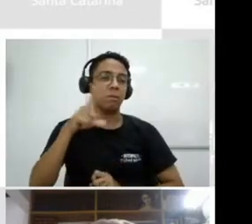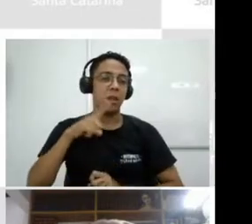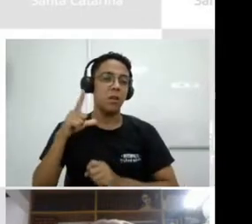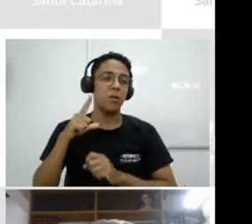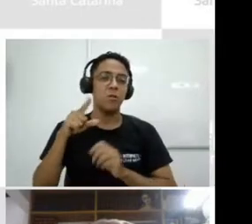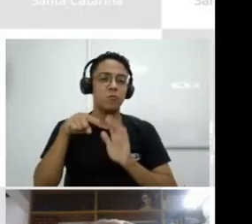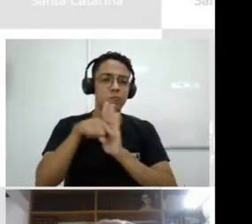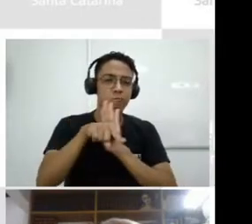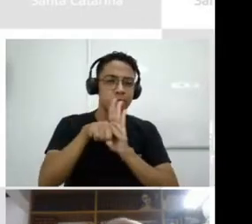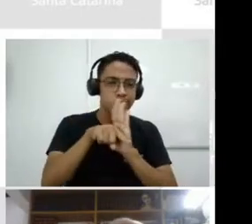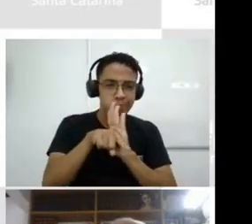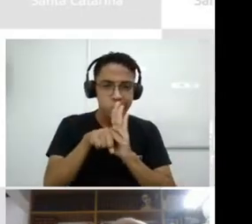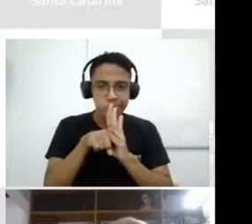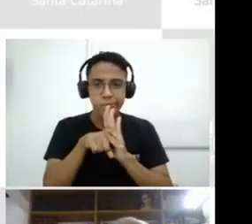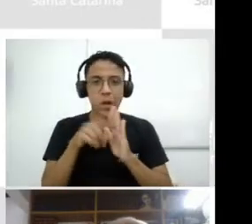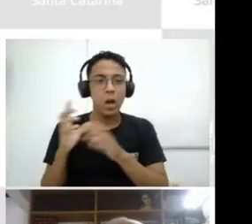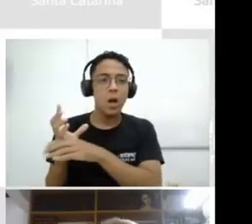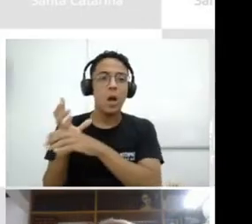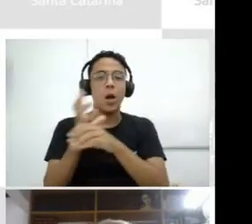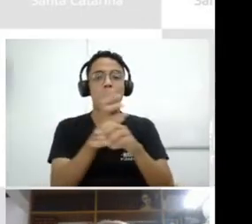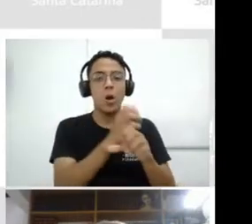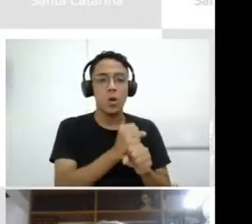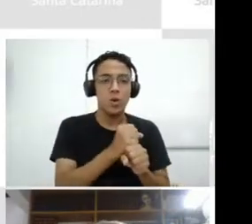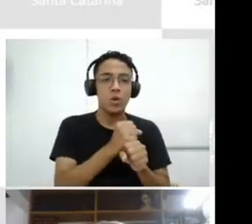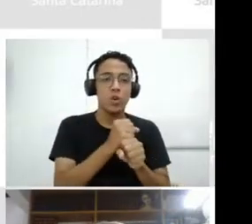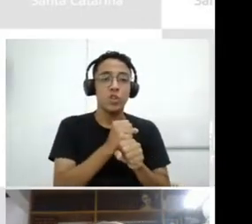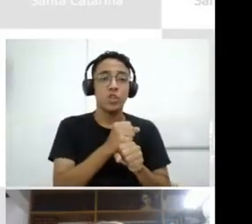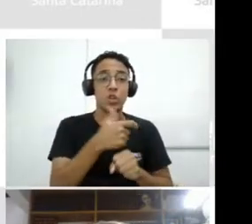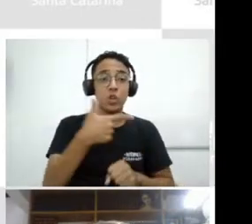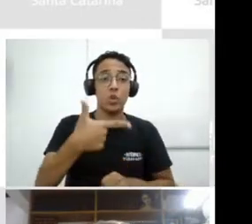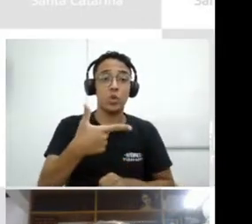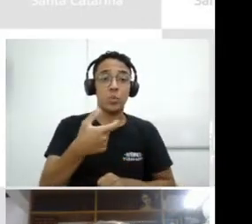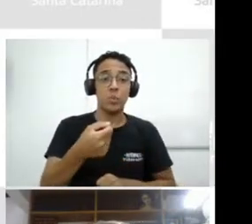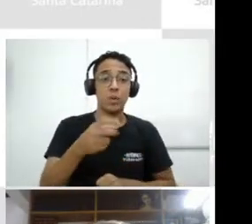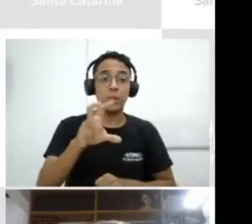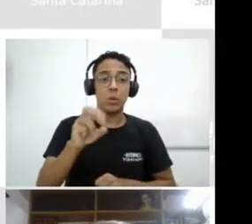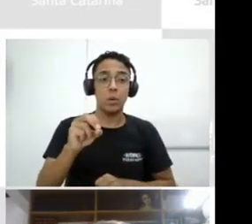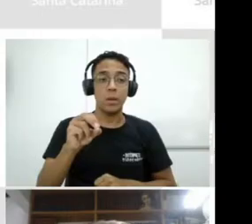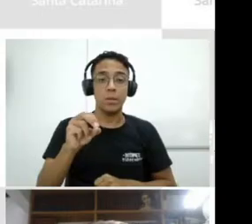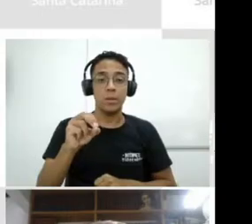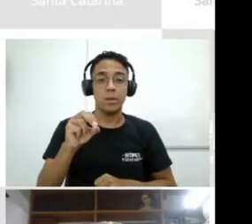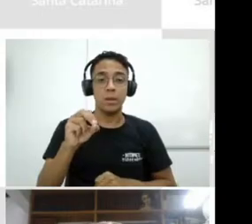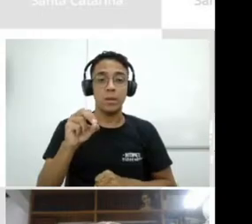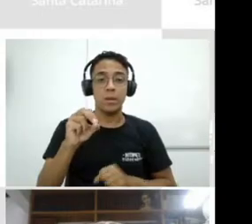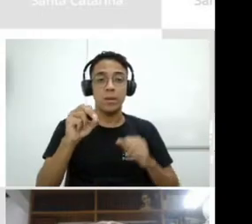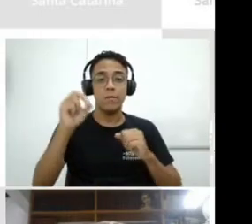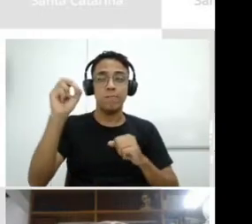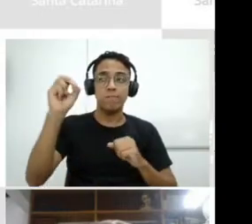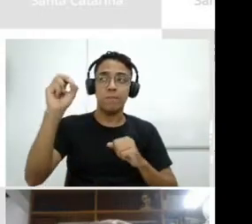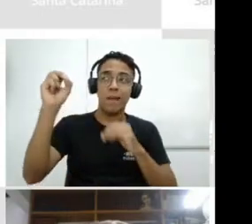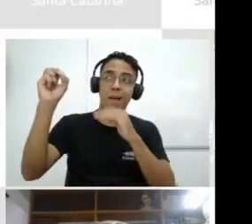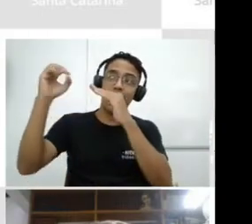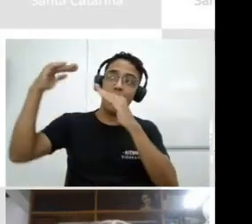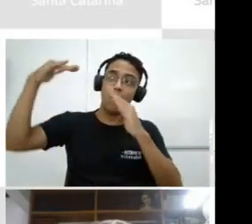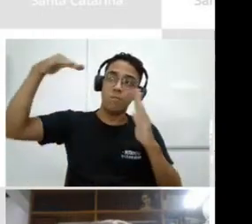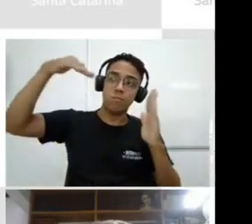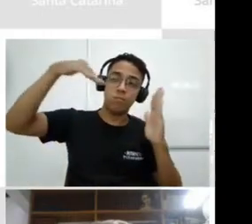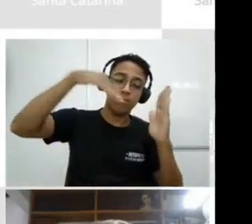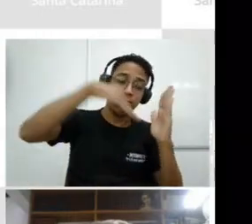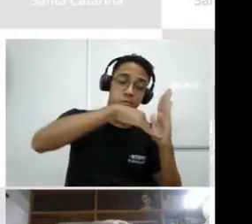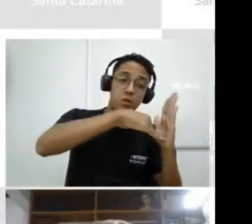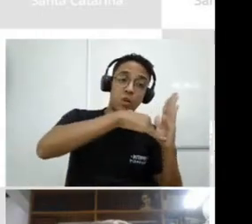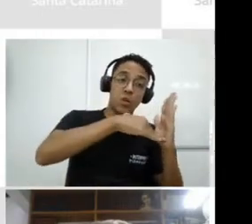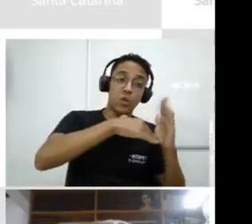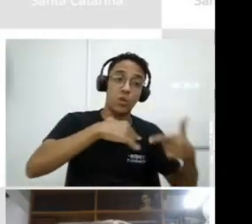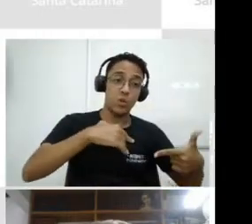1850 a 2023, a tendência do aquecimento era de 0,06 graus Celsius por década, compatível com aquela de